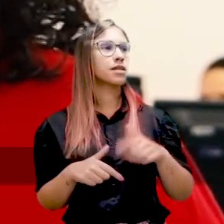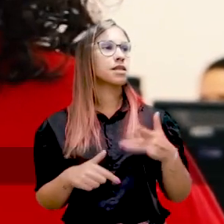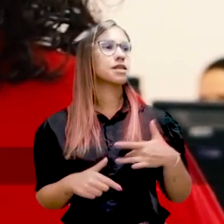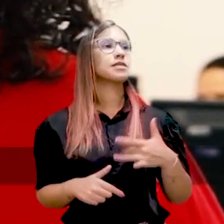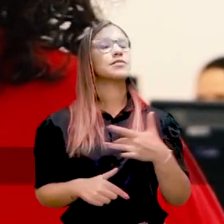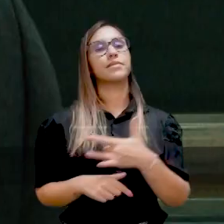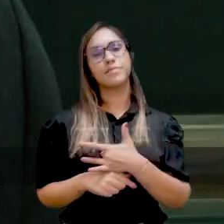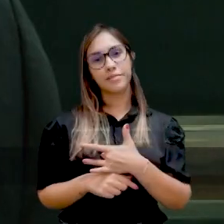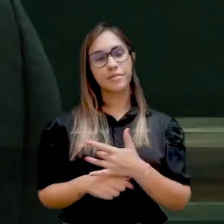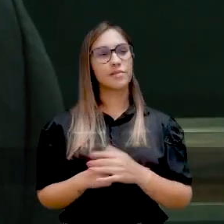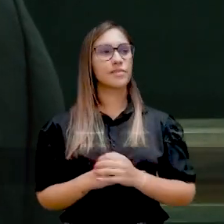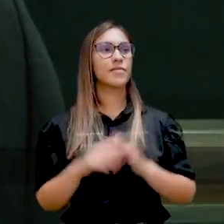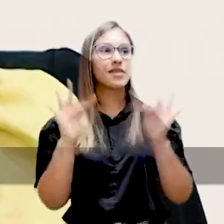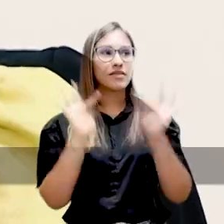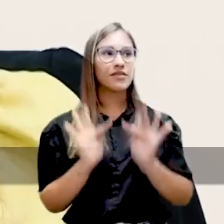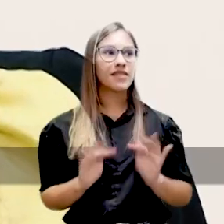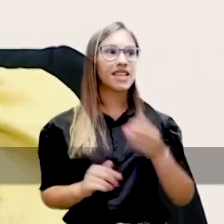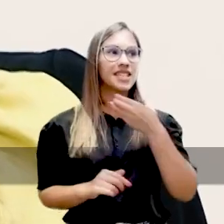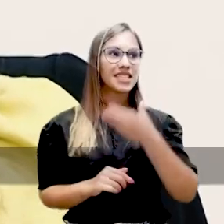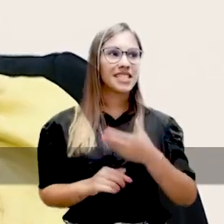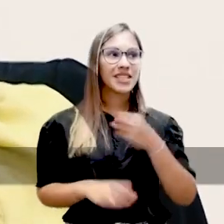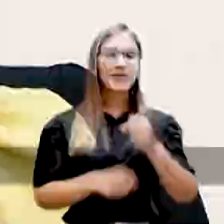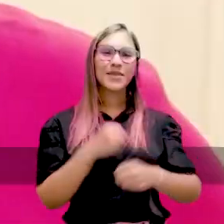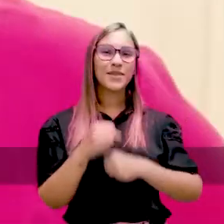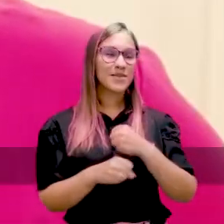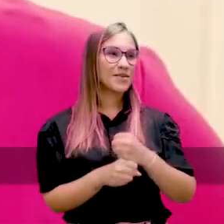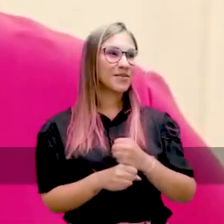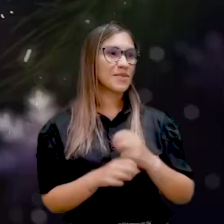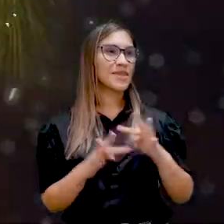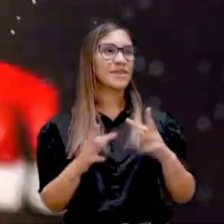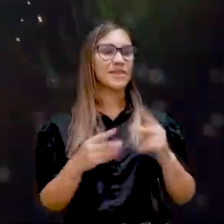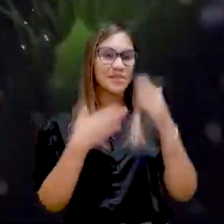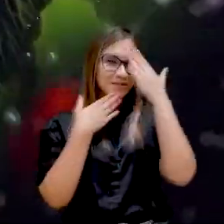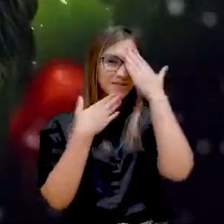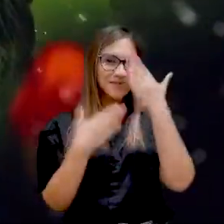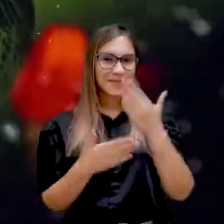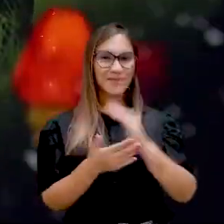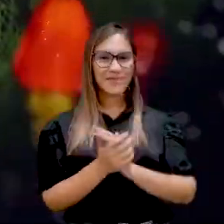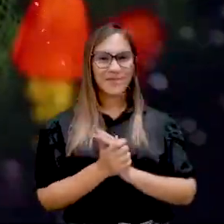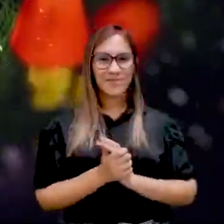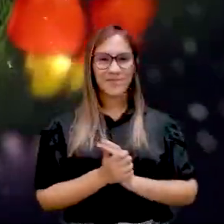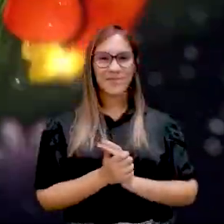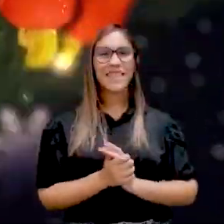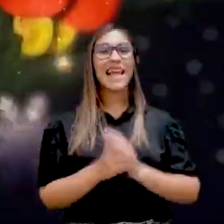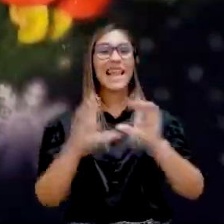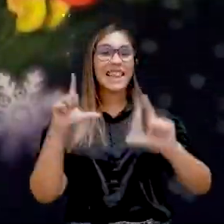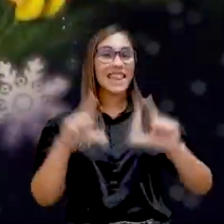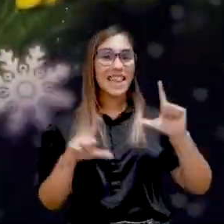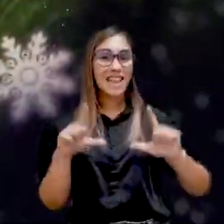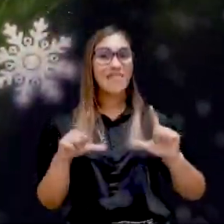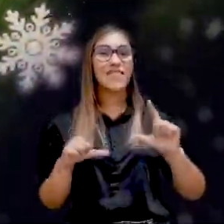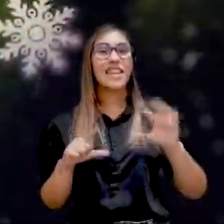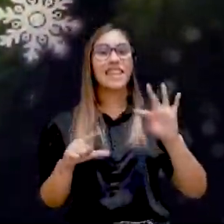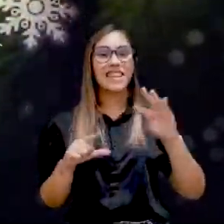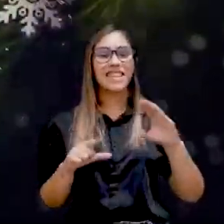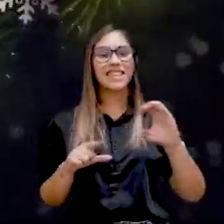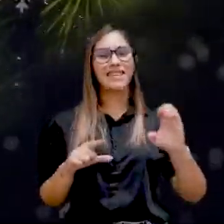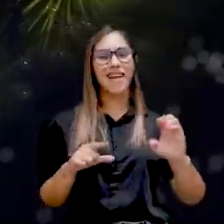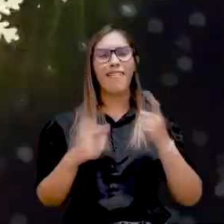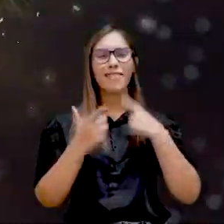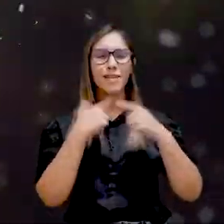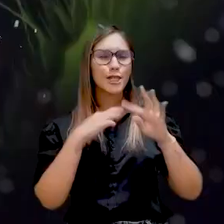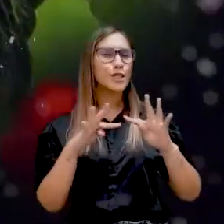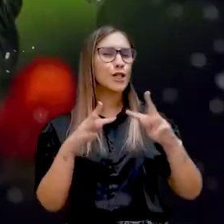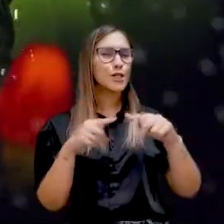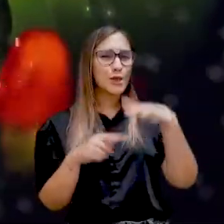bastante saúde. Feliz Natal. Próspero ano novo para todos. E gratidão. A TV Contas deseja a todos os